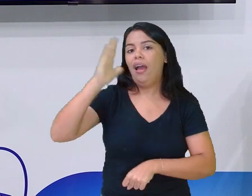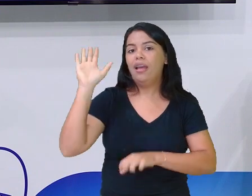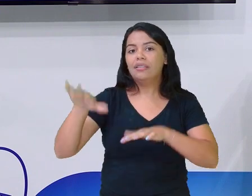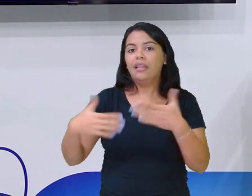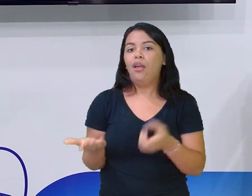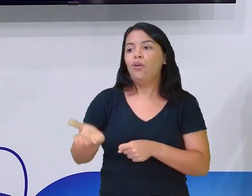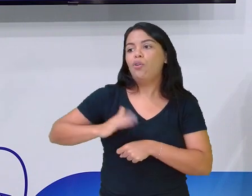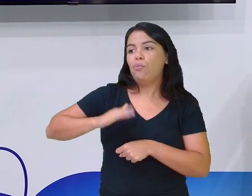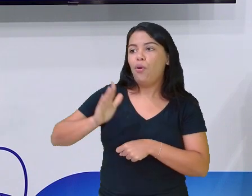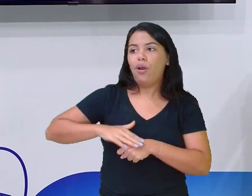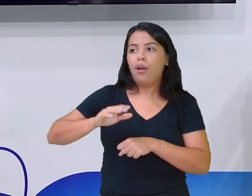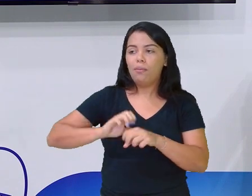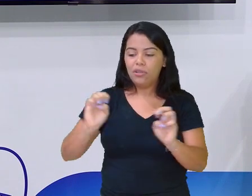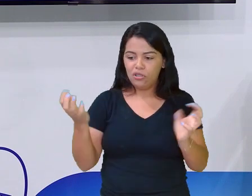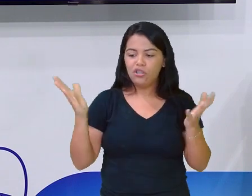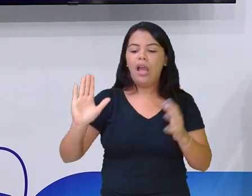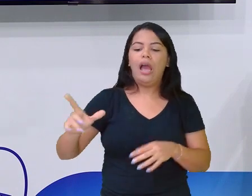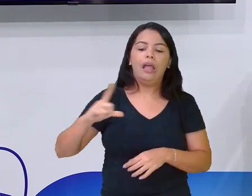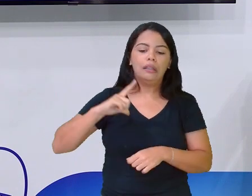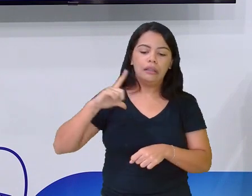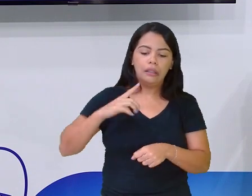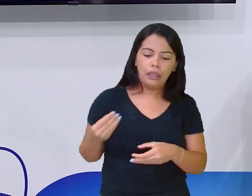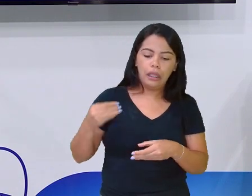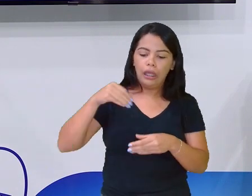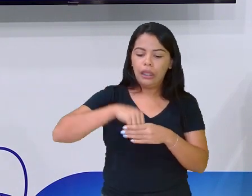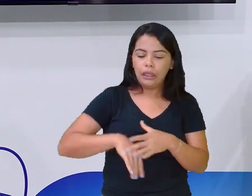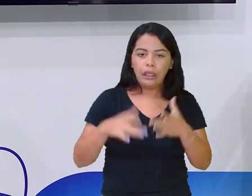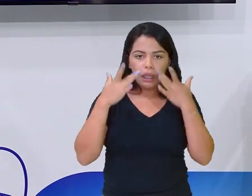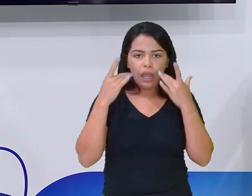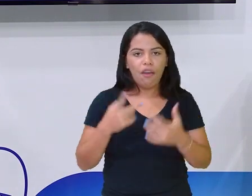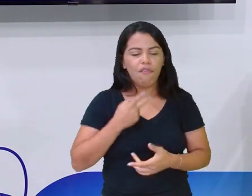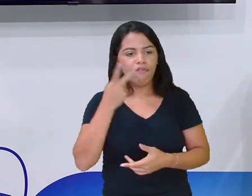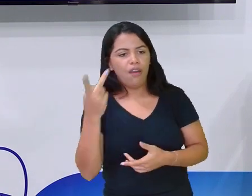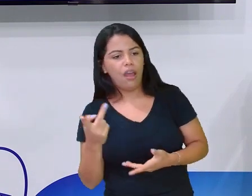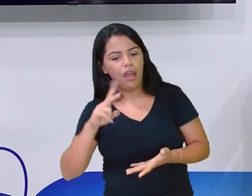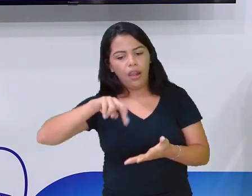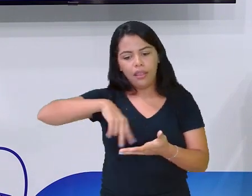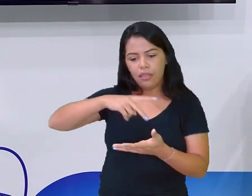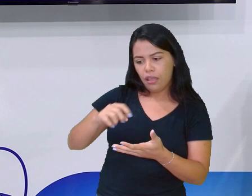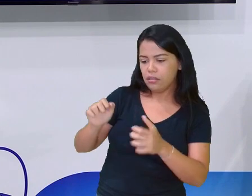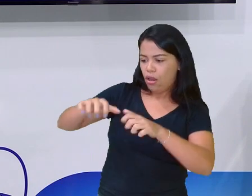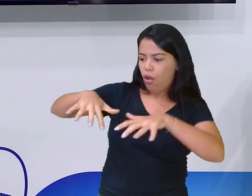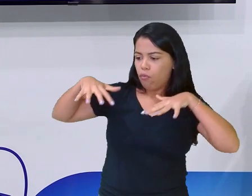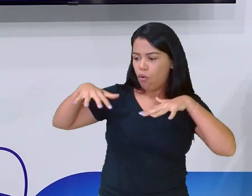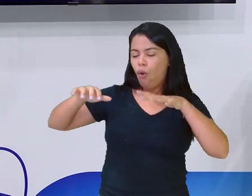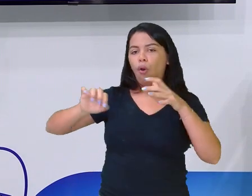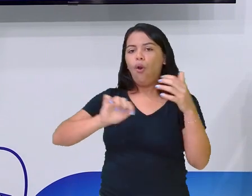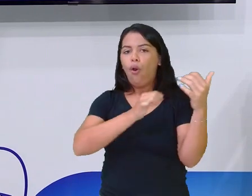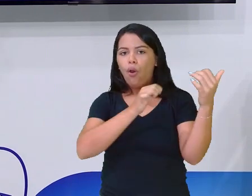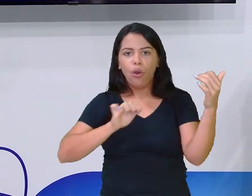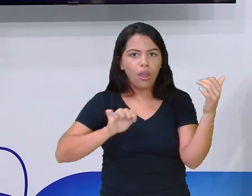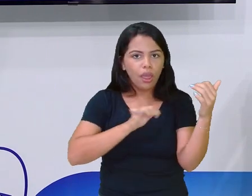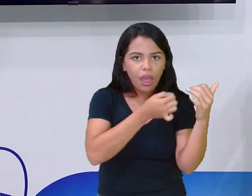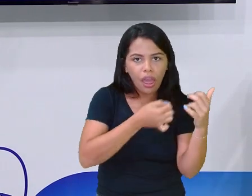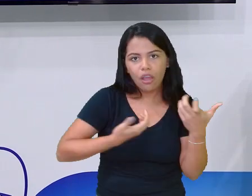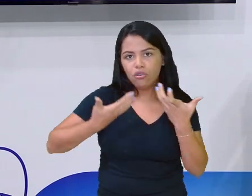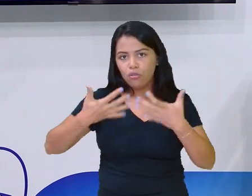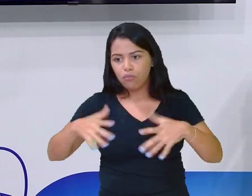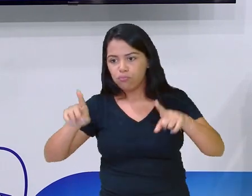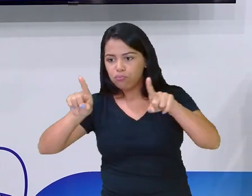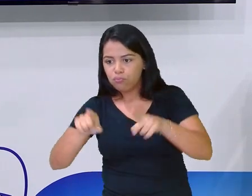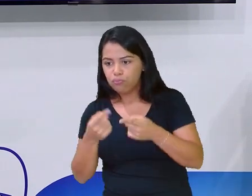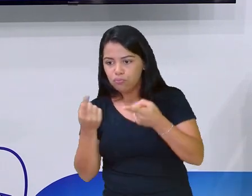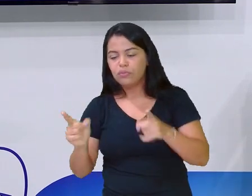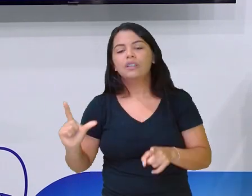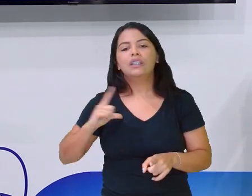já havia elementos teatrais. Fala, dança, presença de uma orquestra, tudo isso já estava lá. O que é que eu vou pedir